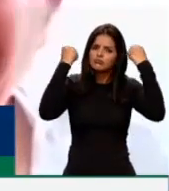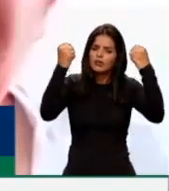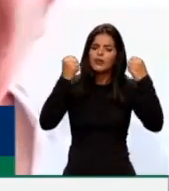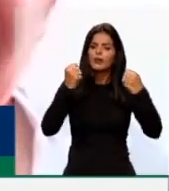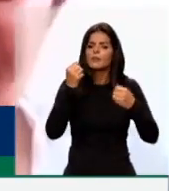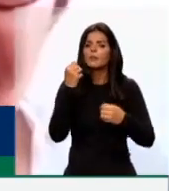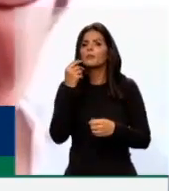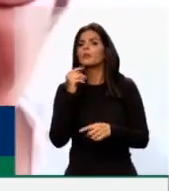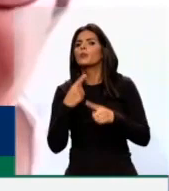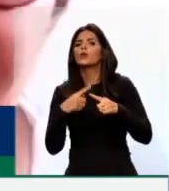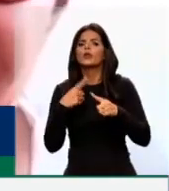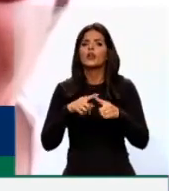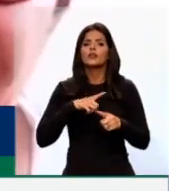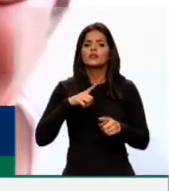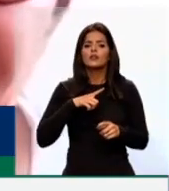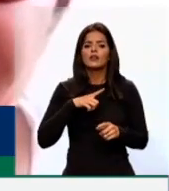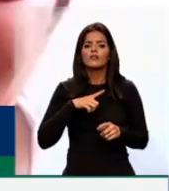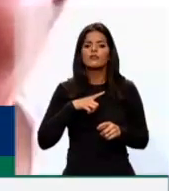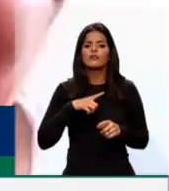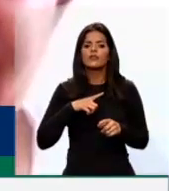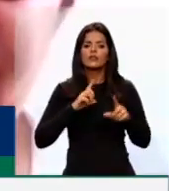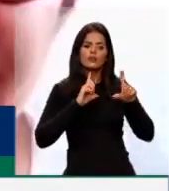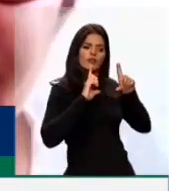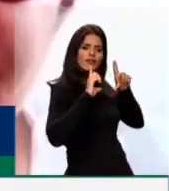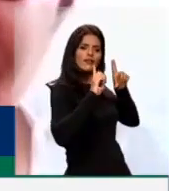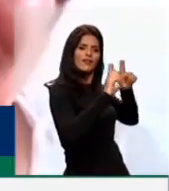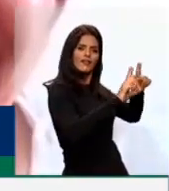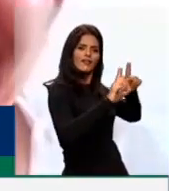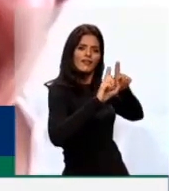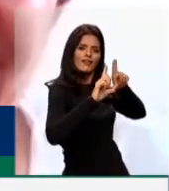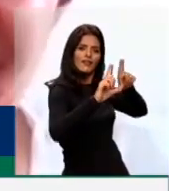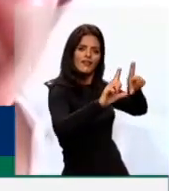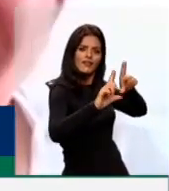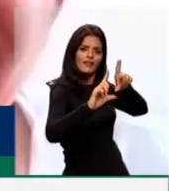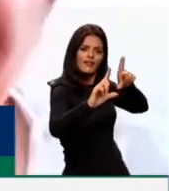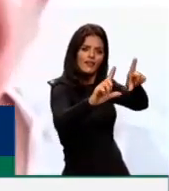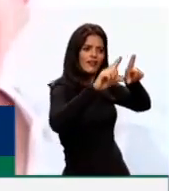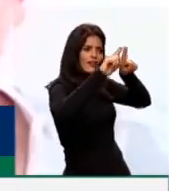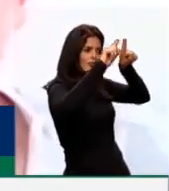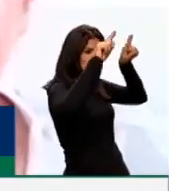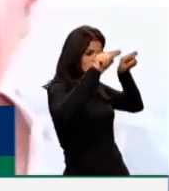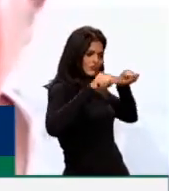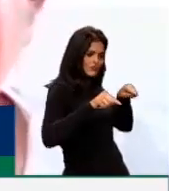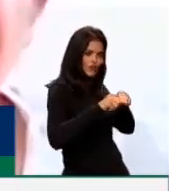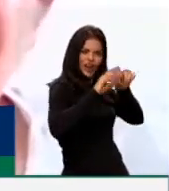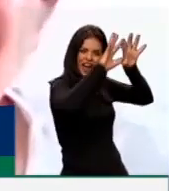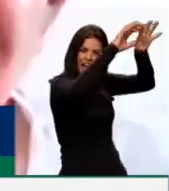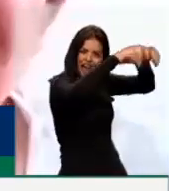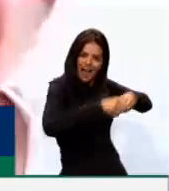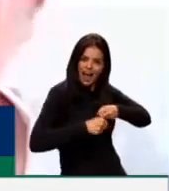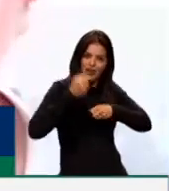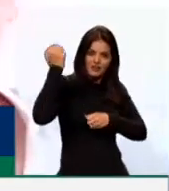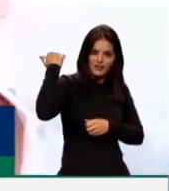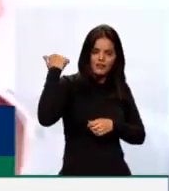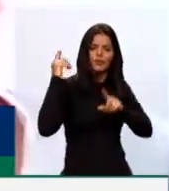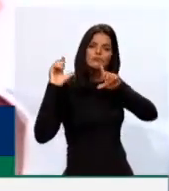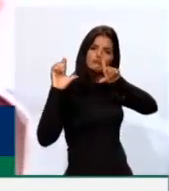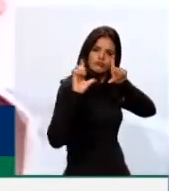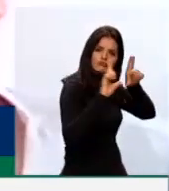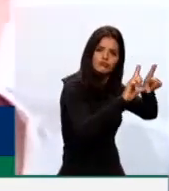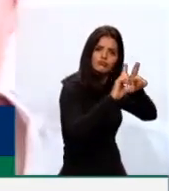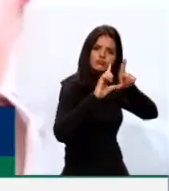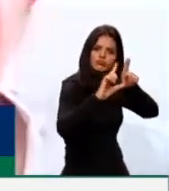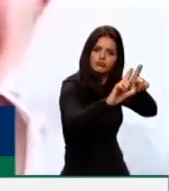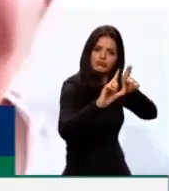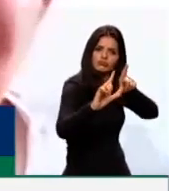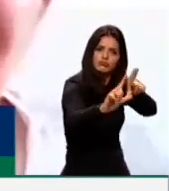que foram arrancadas da galeria das personalidades importantes para a discussão do enfrentamento